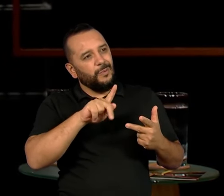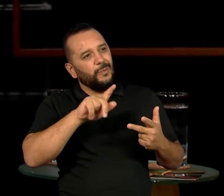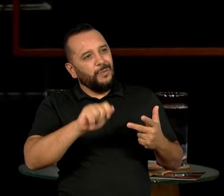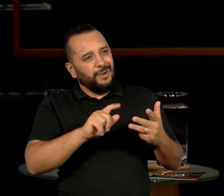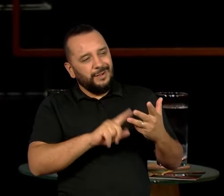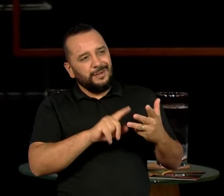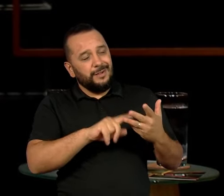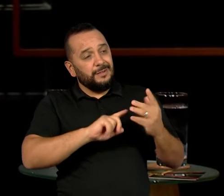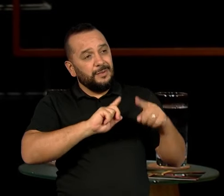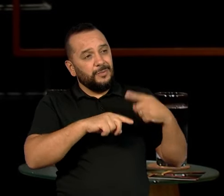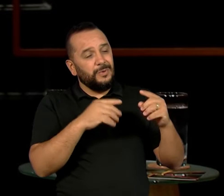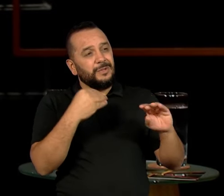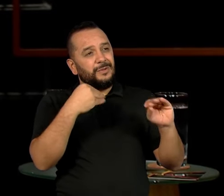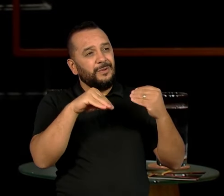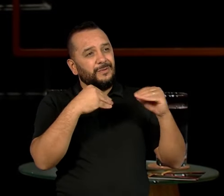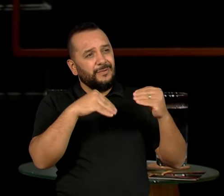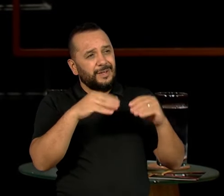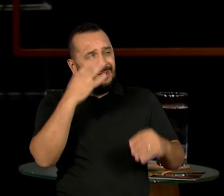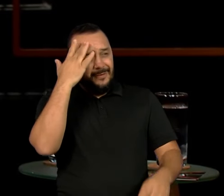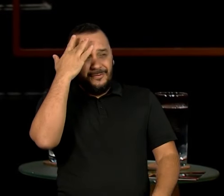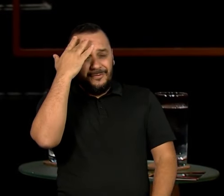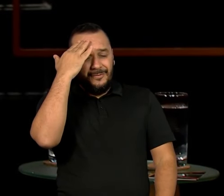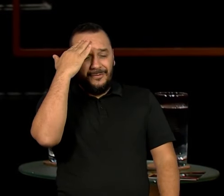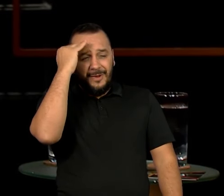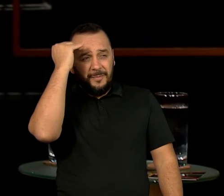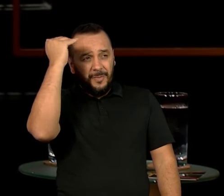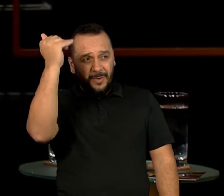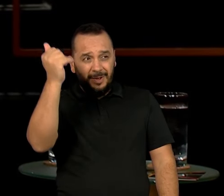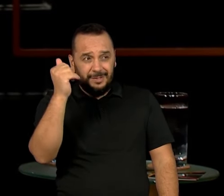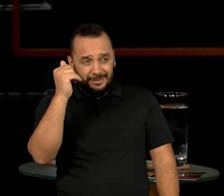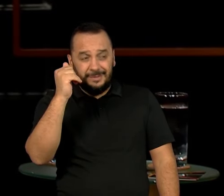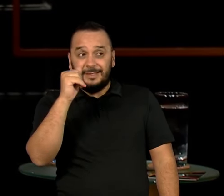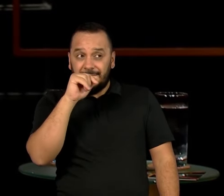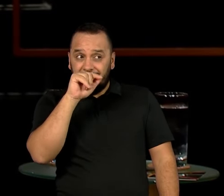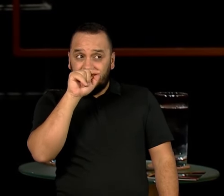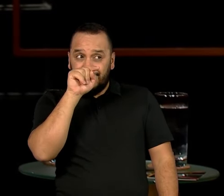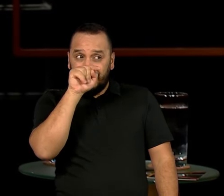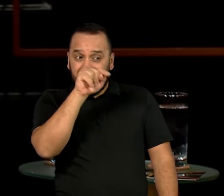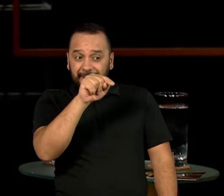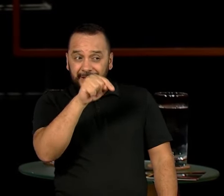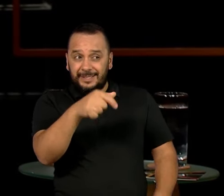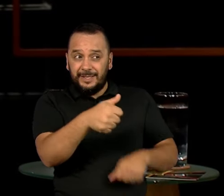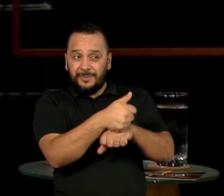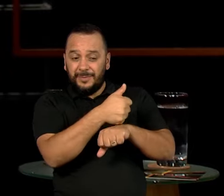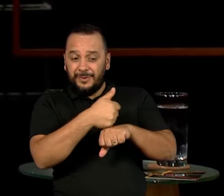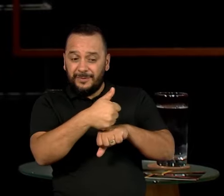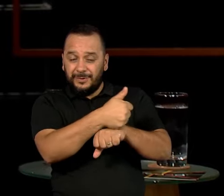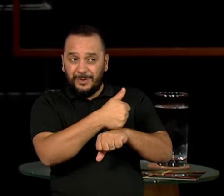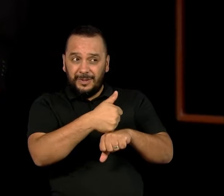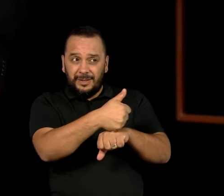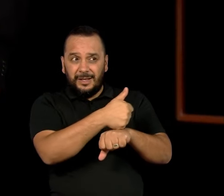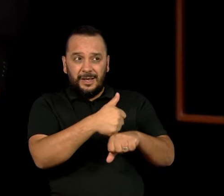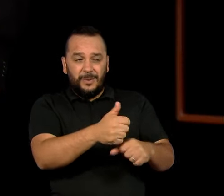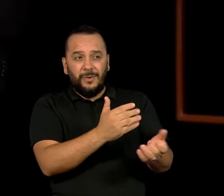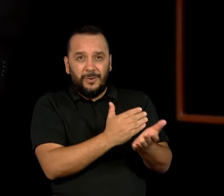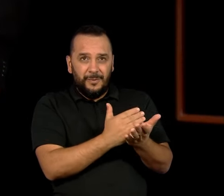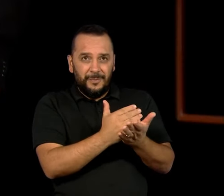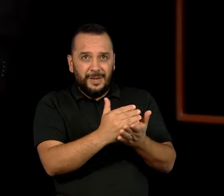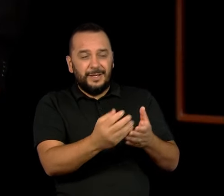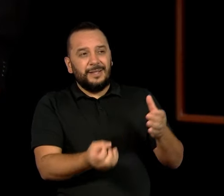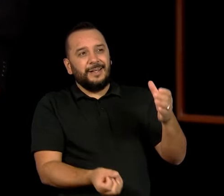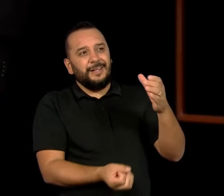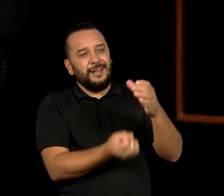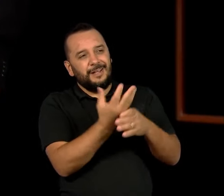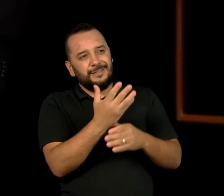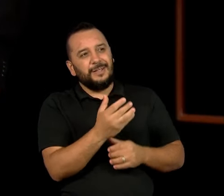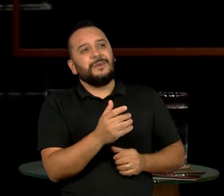de sucesso. E a gente preparou um quadro sobre esse profissional que está na raiz da criação do que